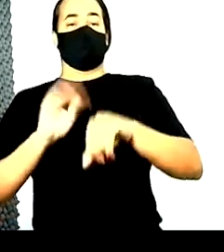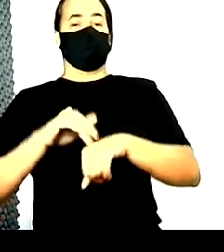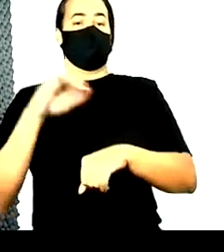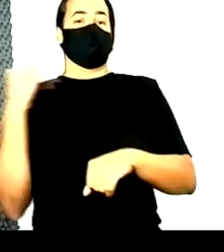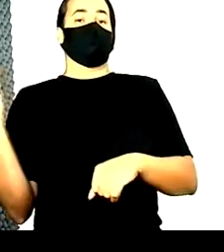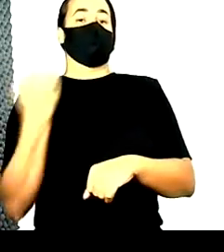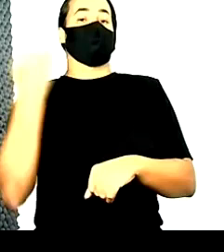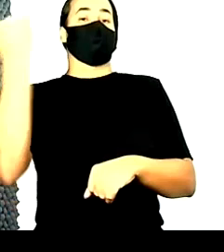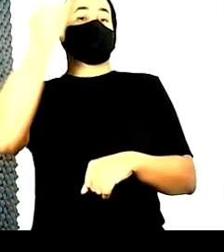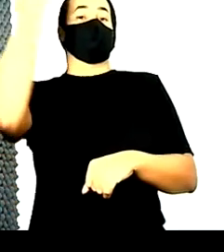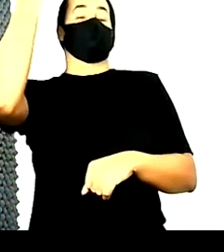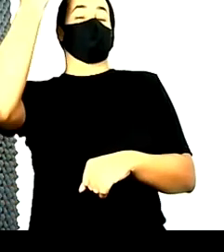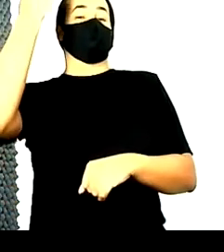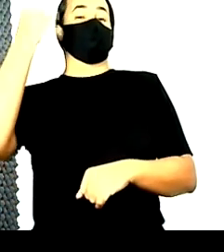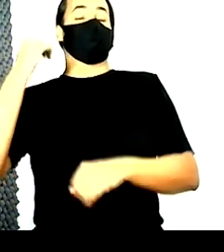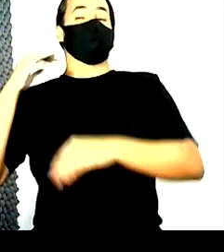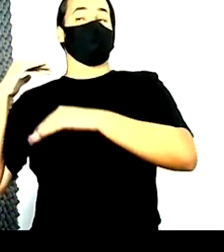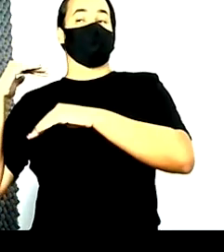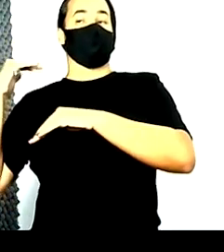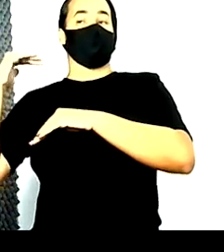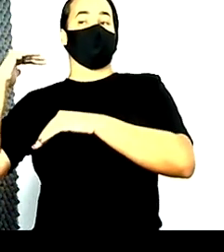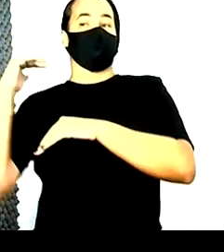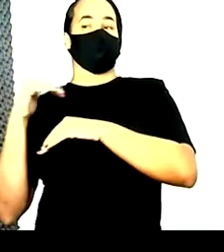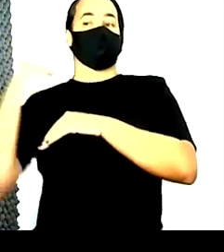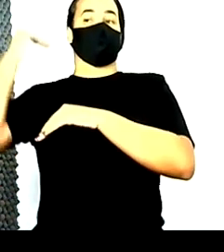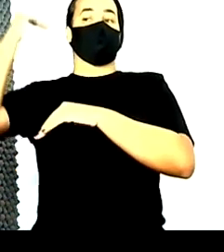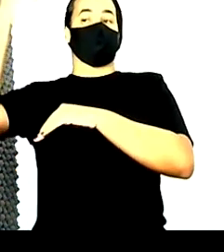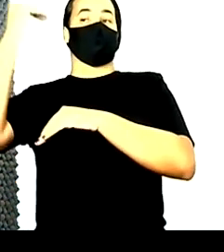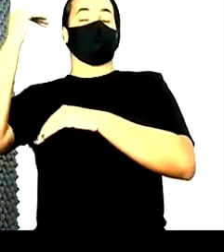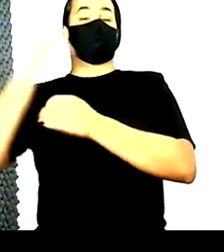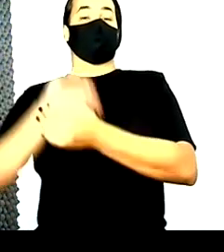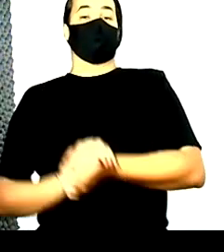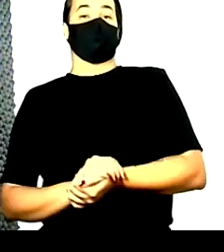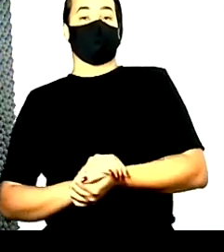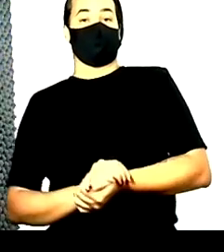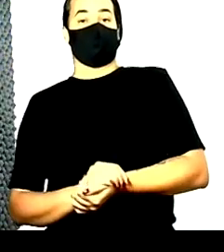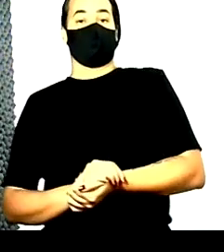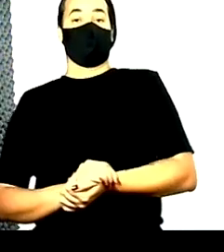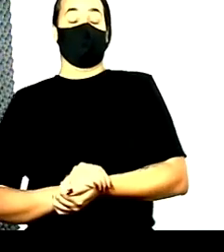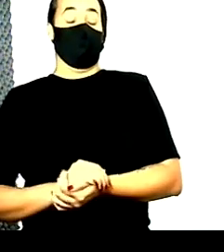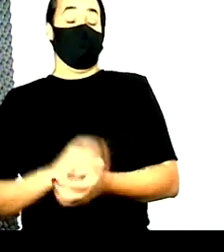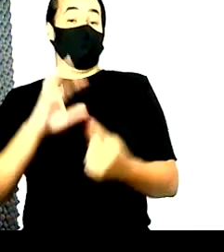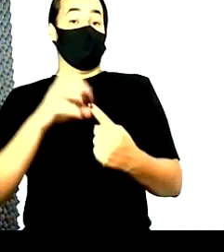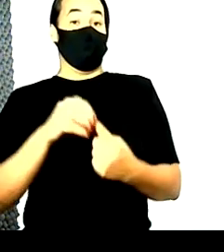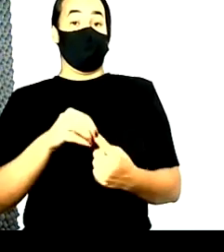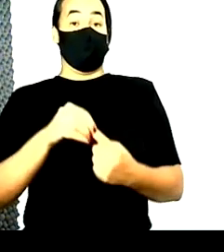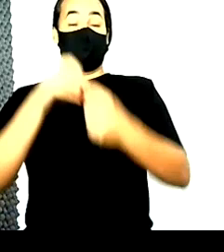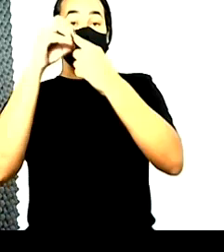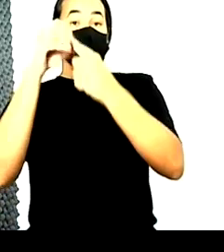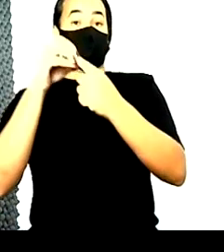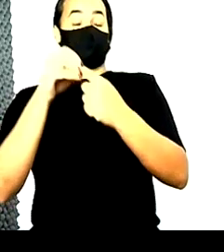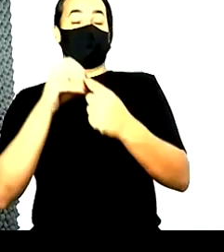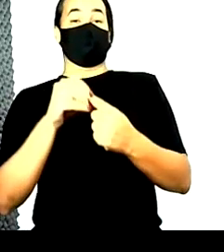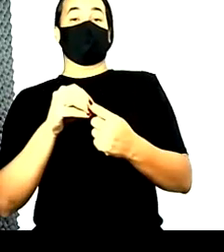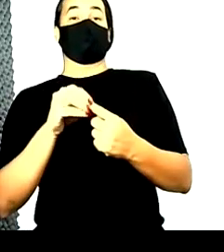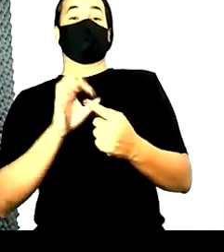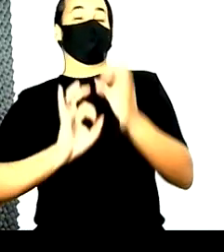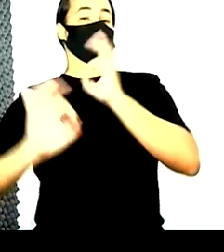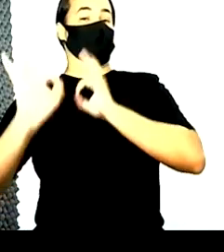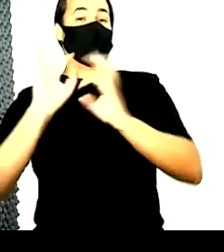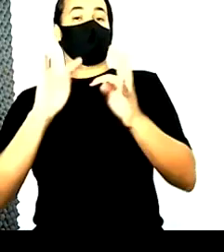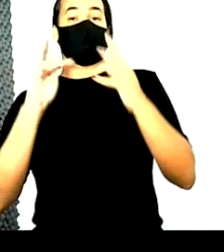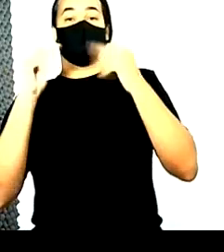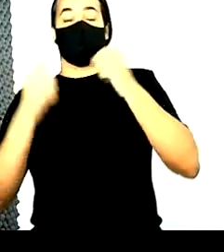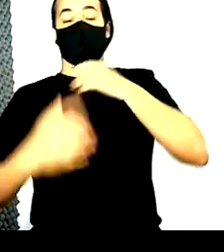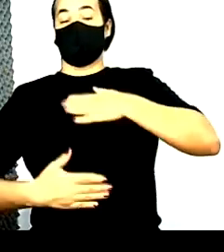desenvolvimento, que é o hormônio do crescimento. Ela é considerada a glândula mestre do nosso corpo, a que comanda tudo. Ela vai estimular o